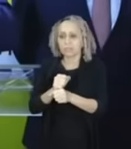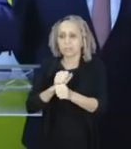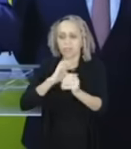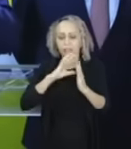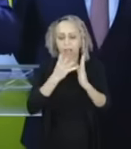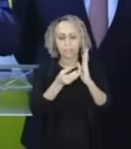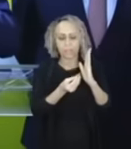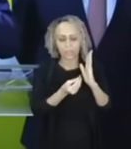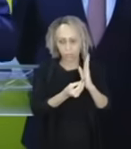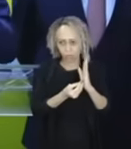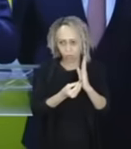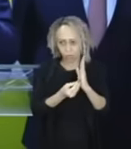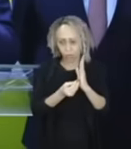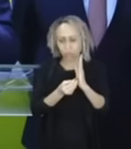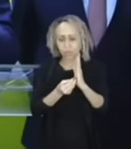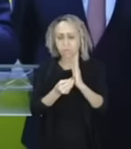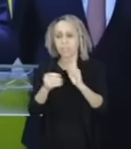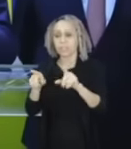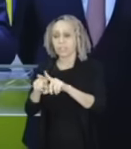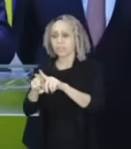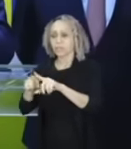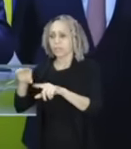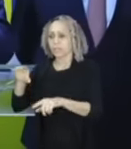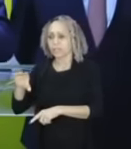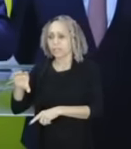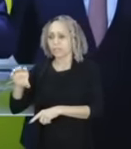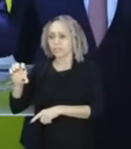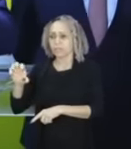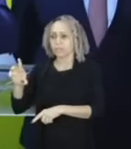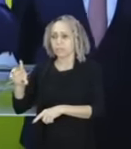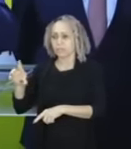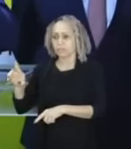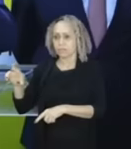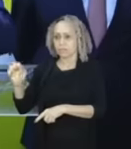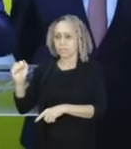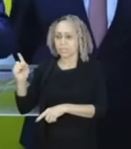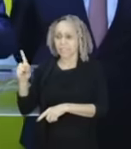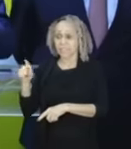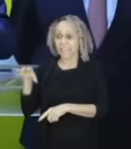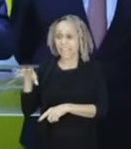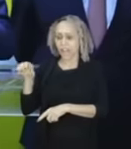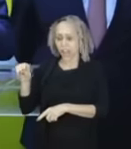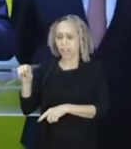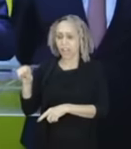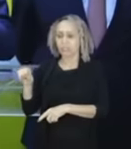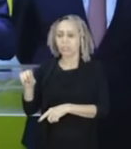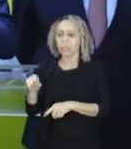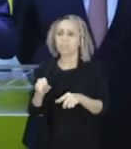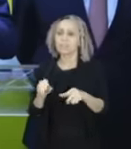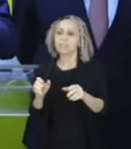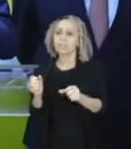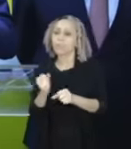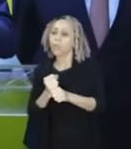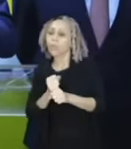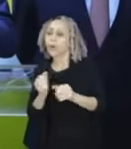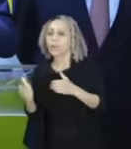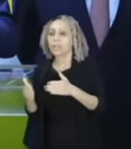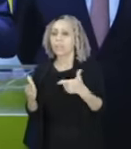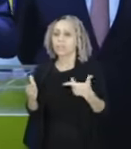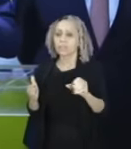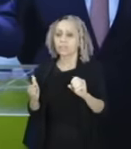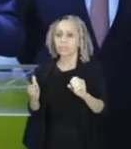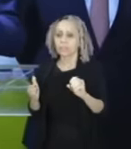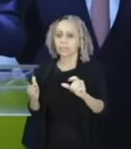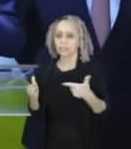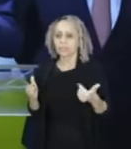no período de agosto de 2021 a Júlia de 2022 sejam